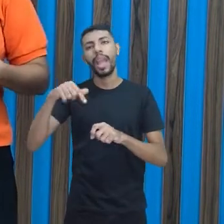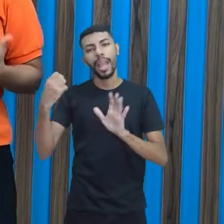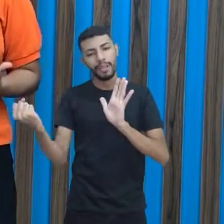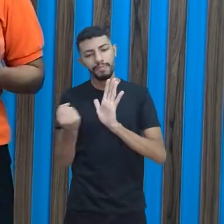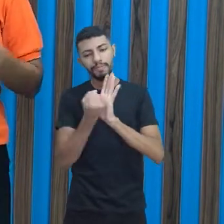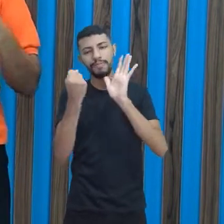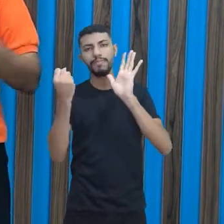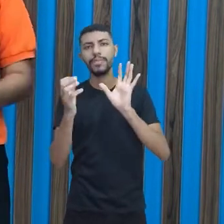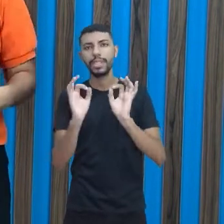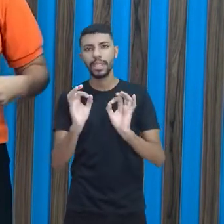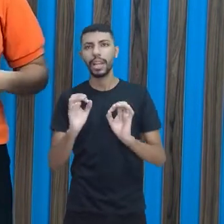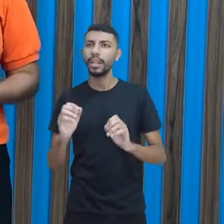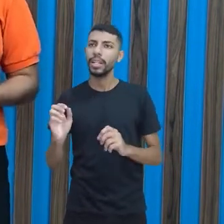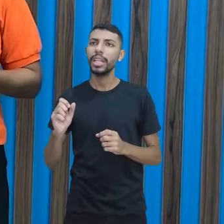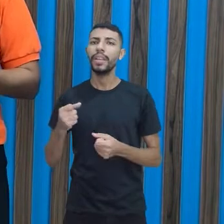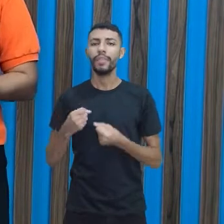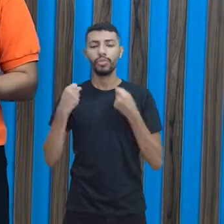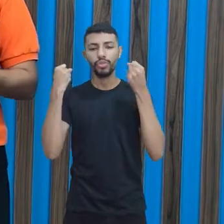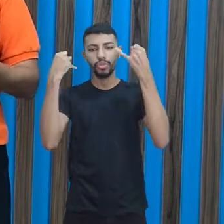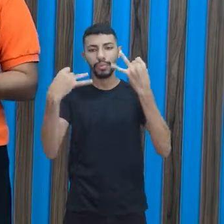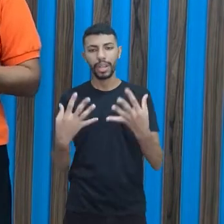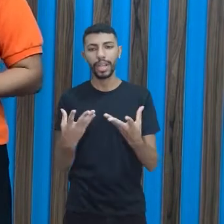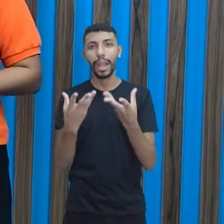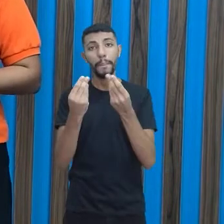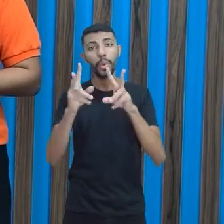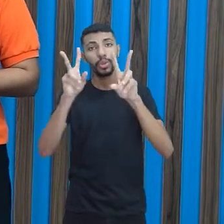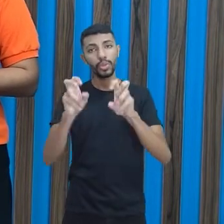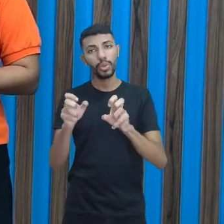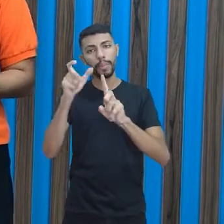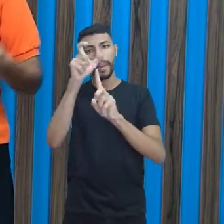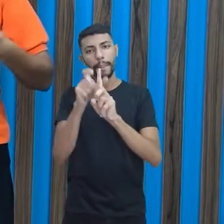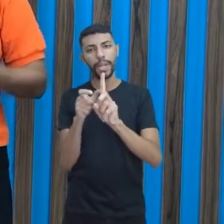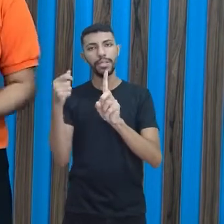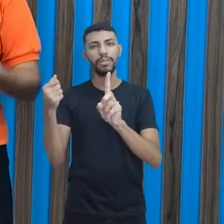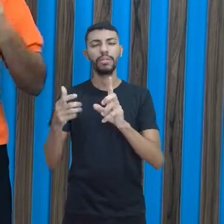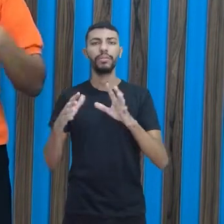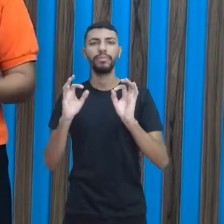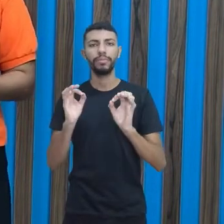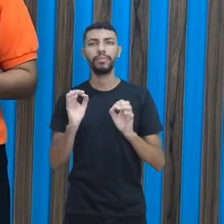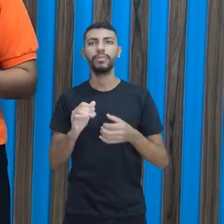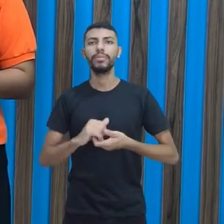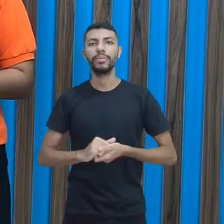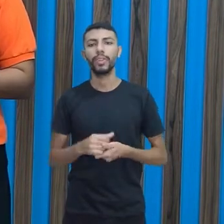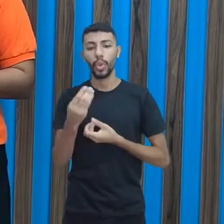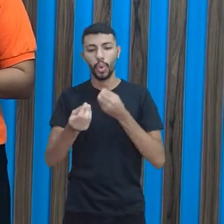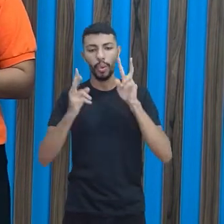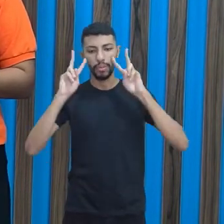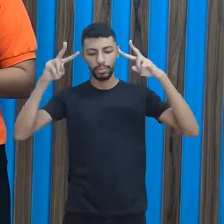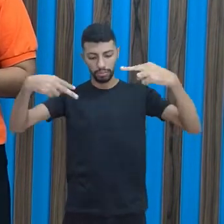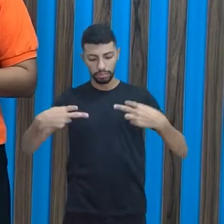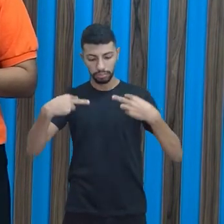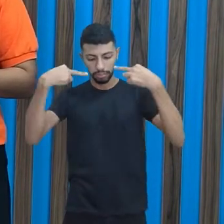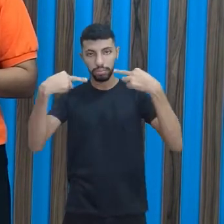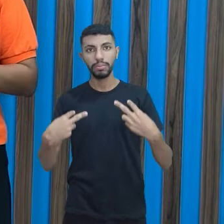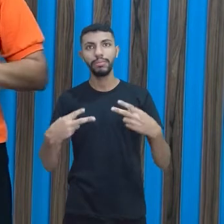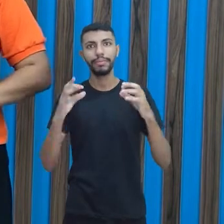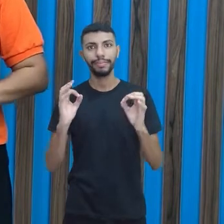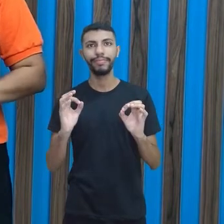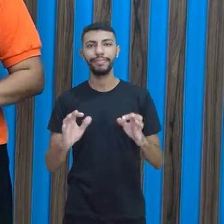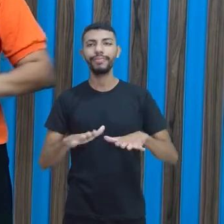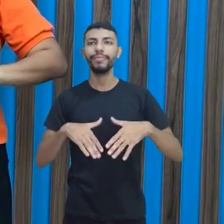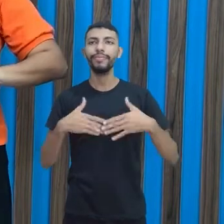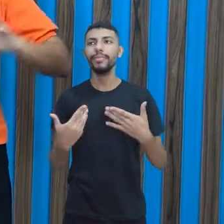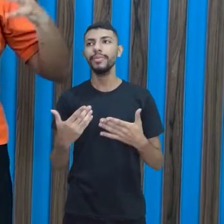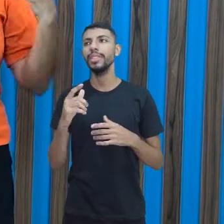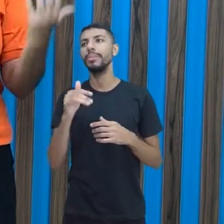são signos que vão falar muito sobre o artista, sobre como ele se vê. Não é? Uma